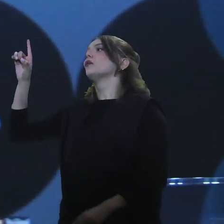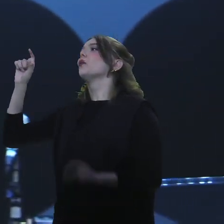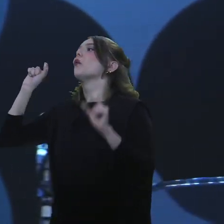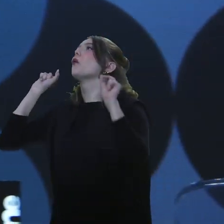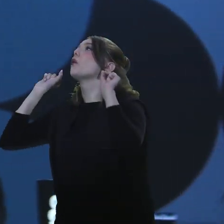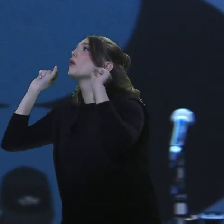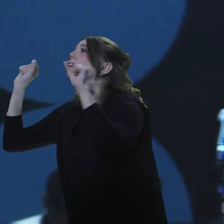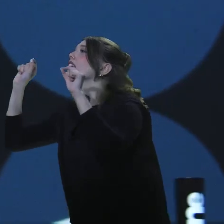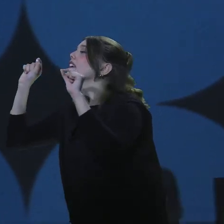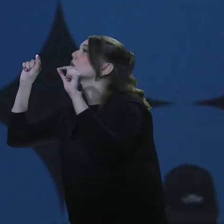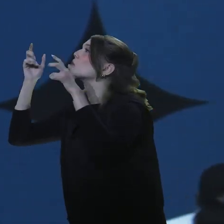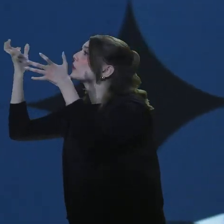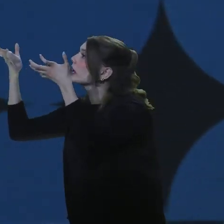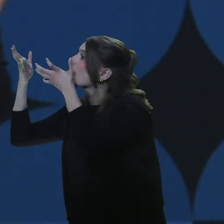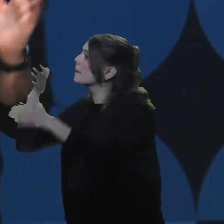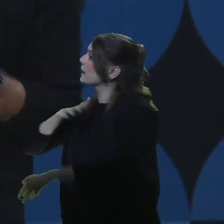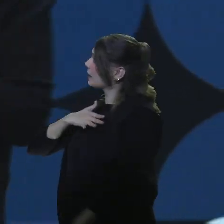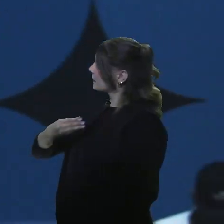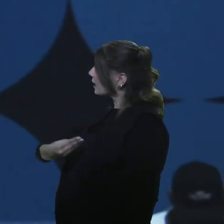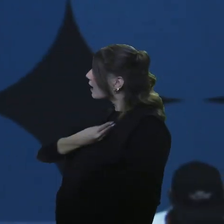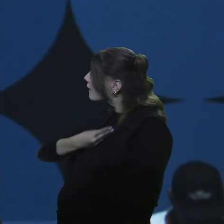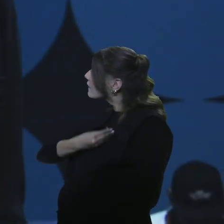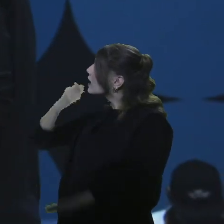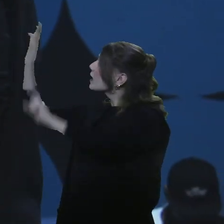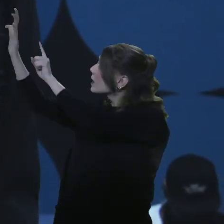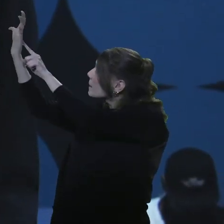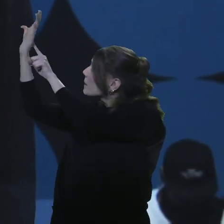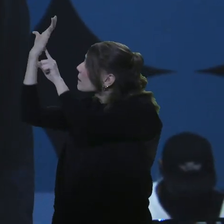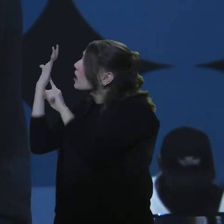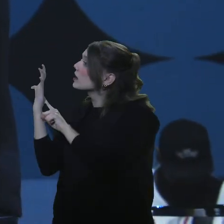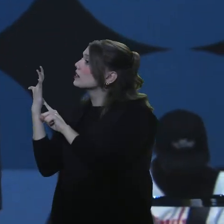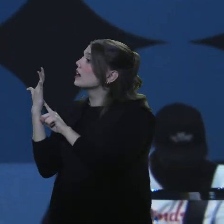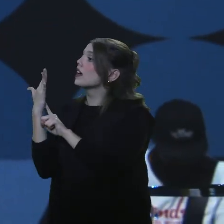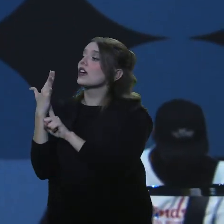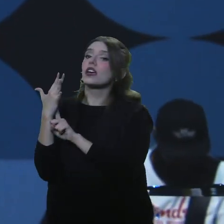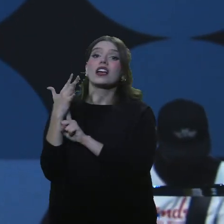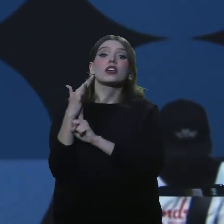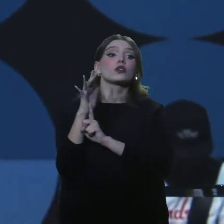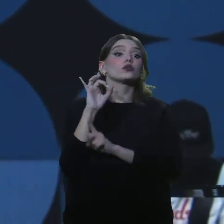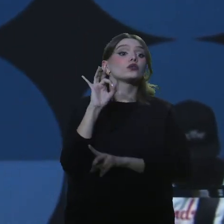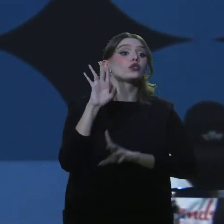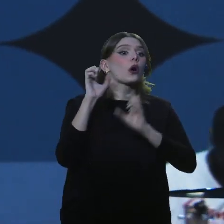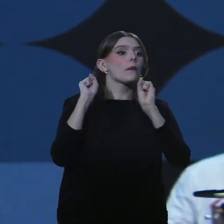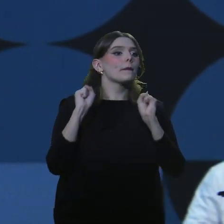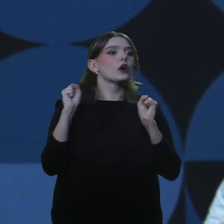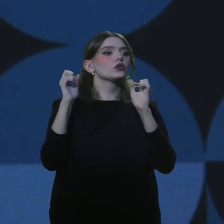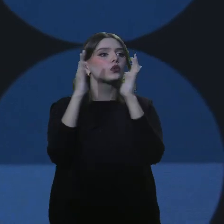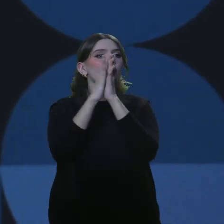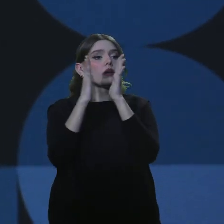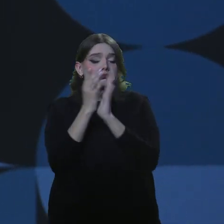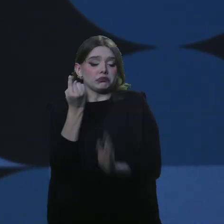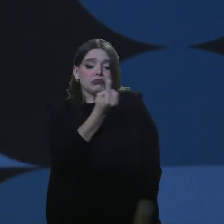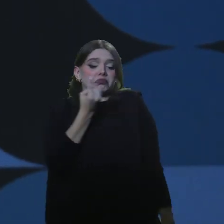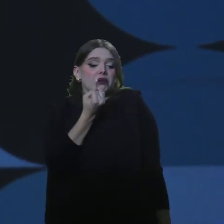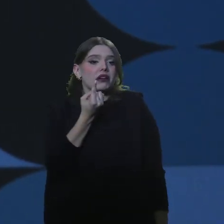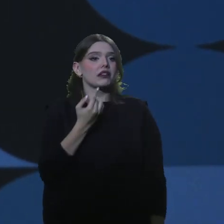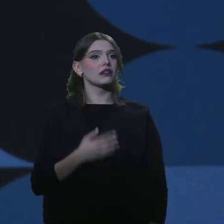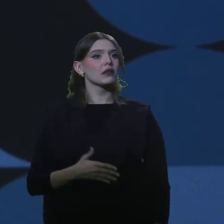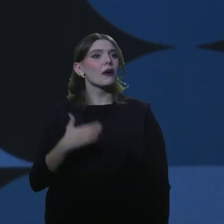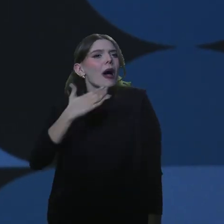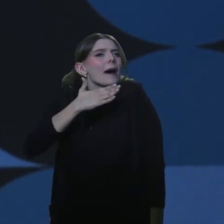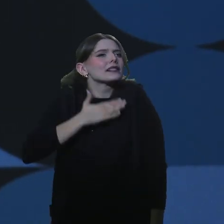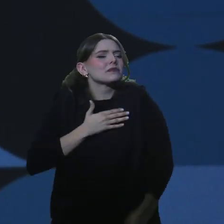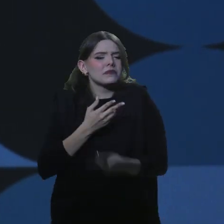o teu plano para a minha vida? Me mostra sobre a minha vida. É como se a gente só conseguisse olhar para nós. Fala sobre o meu